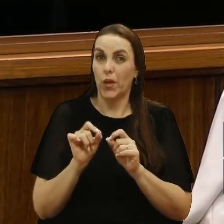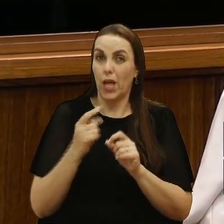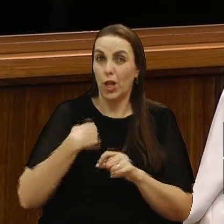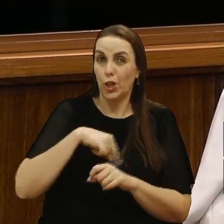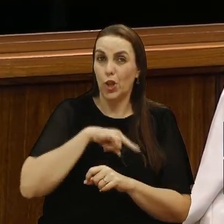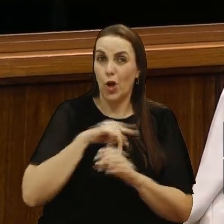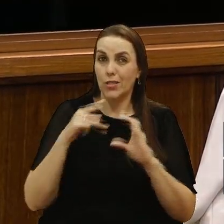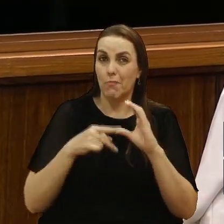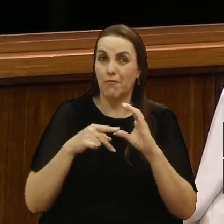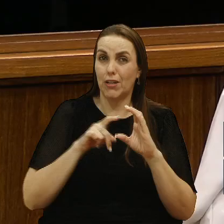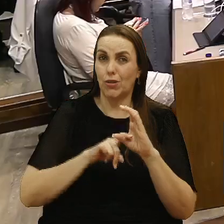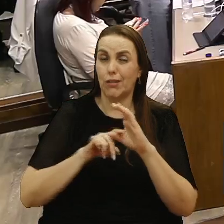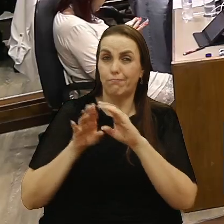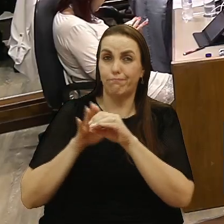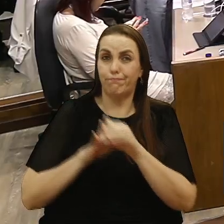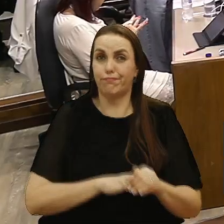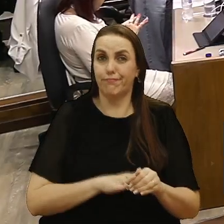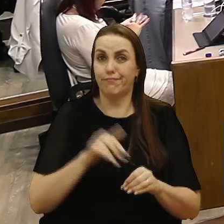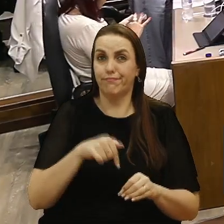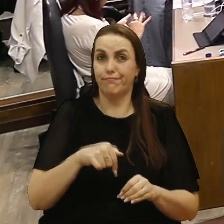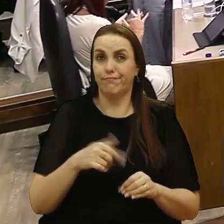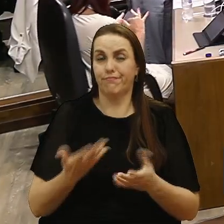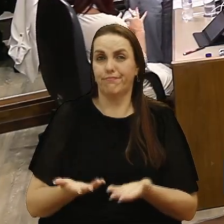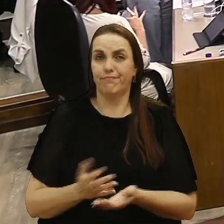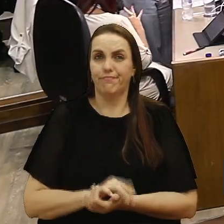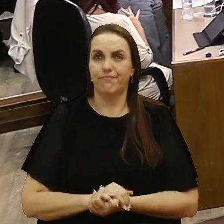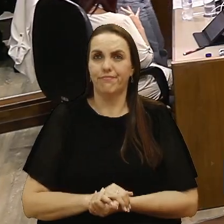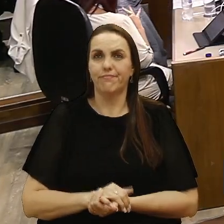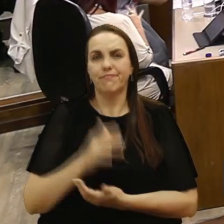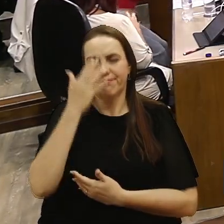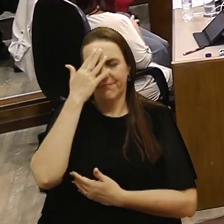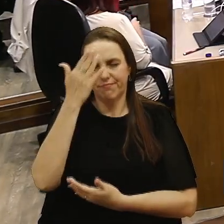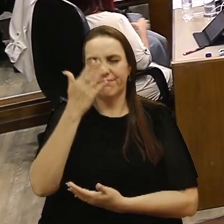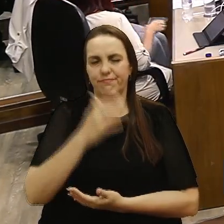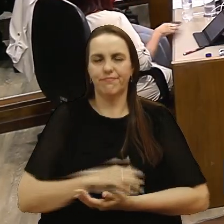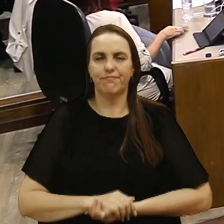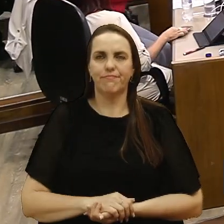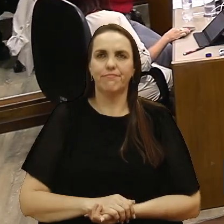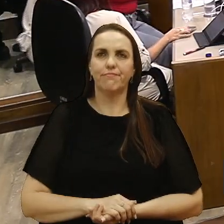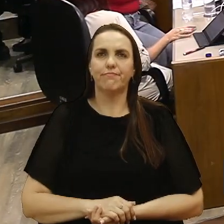se tornando. Muito obrigada. Obrigado, vereadora Estela Balardim. Próximo vereador inscrito.